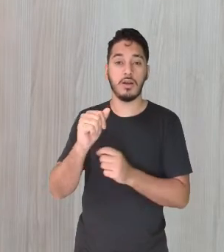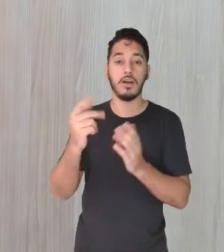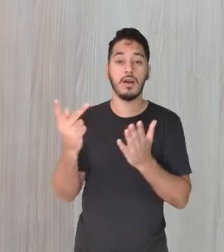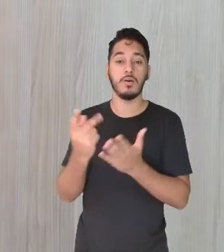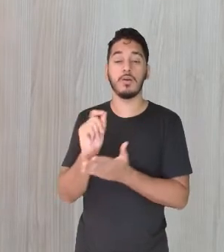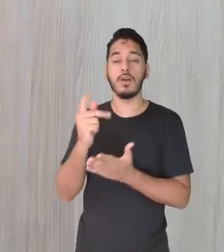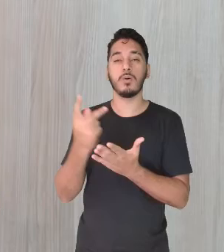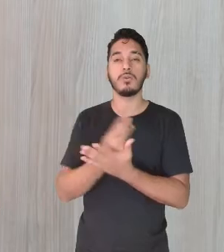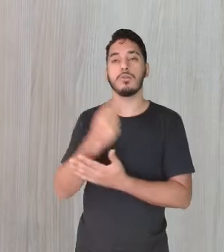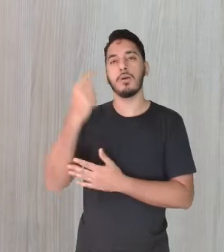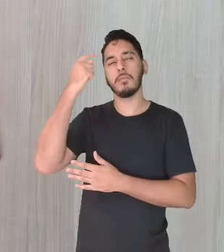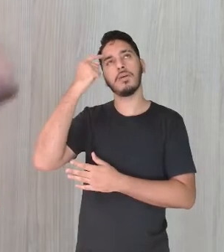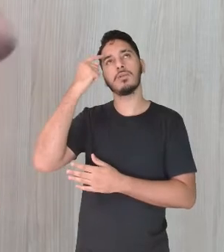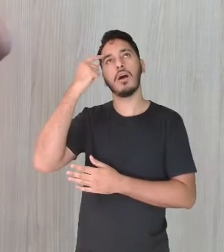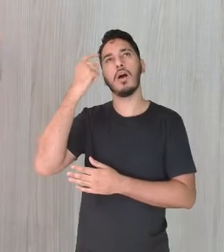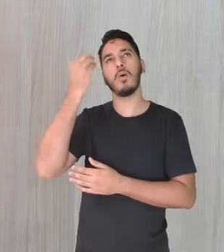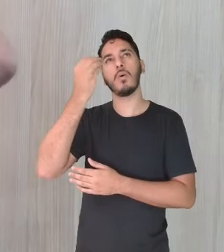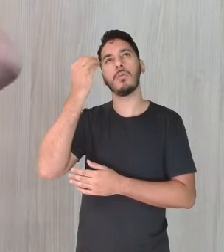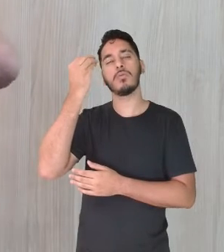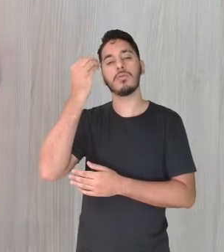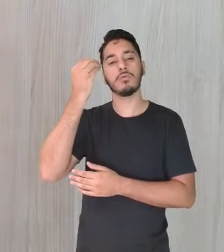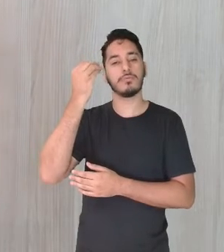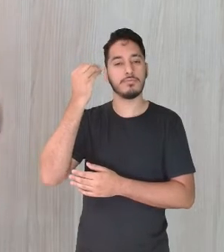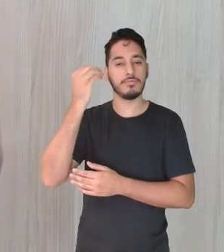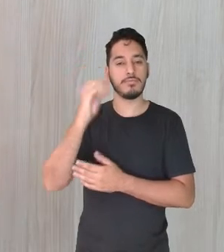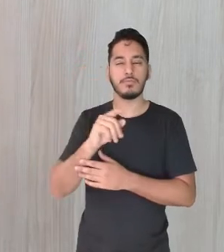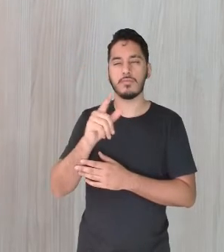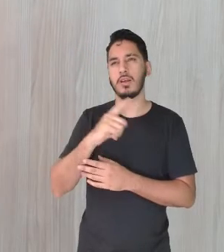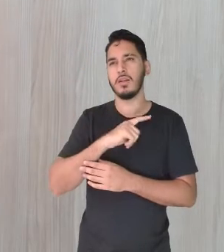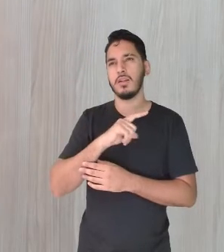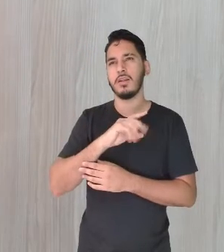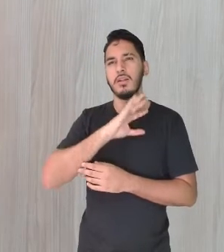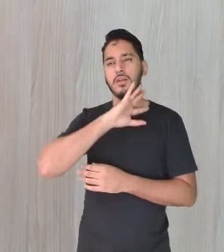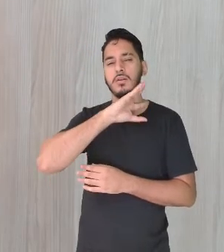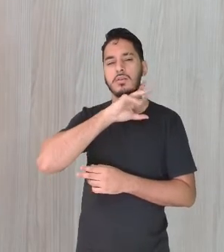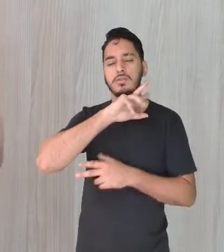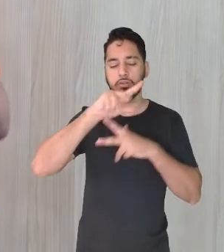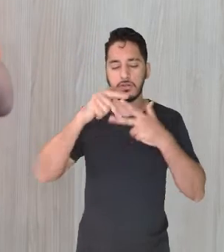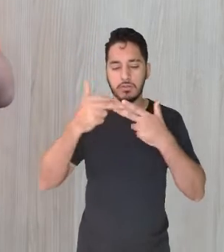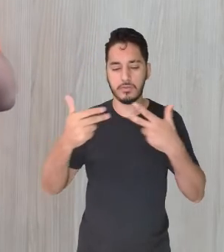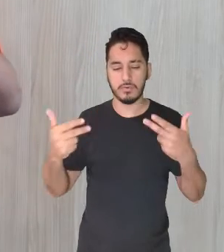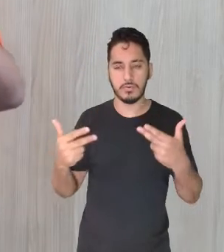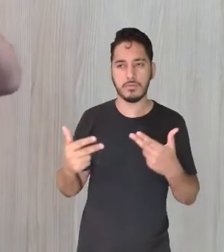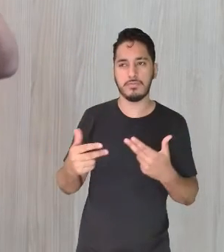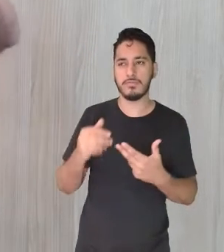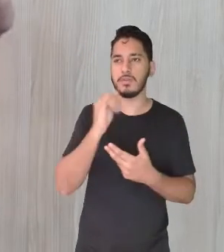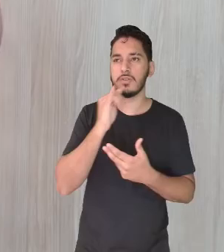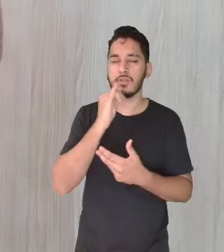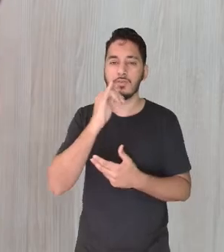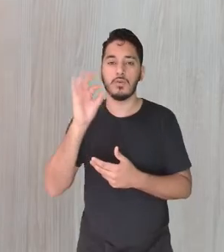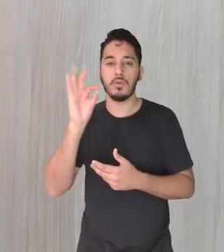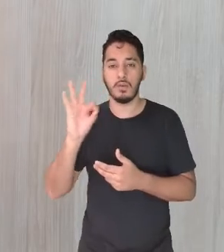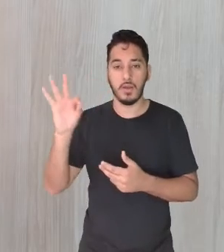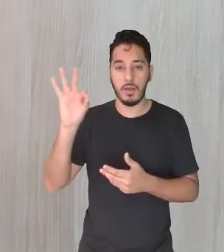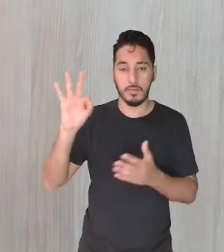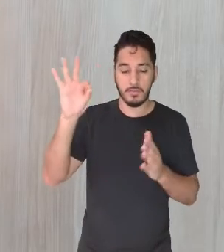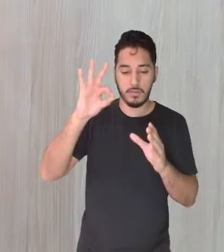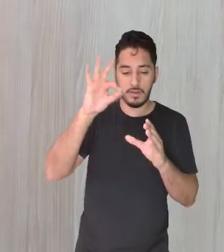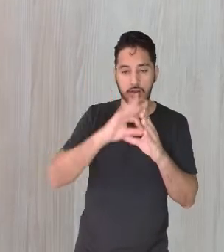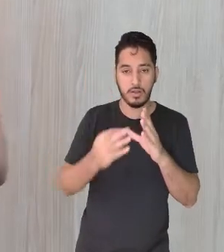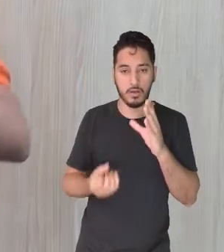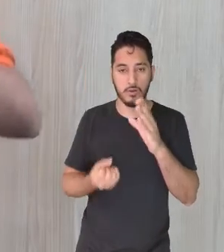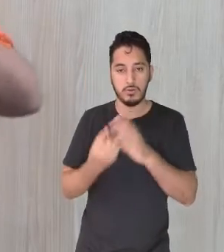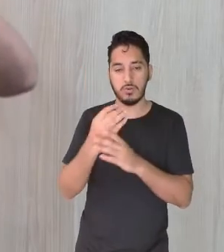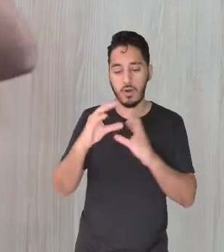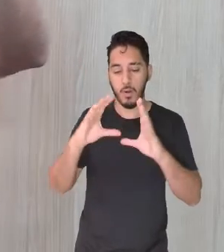dela estar pronta, né? Aí você pergunta, tem os animais, né? Os animais, por exemplo, quando a abelha constrói a colmeia, professor,